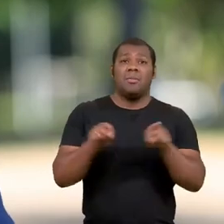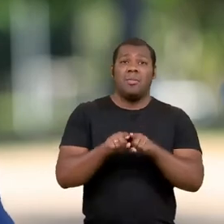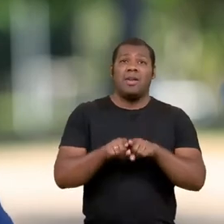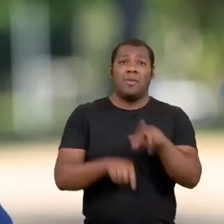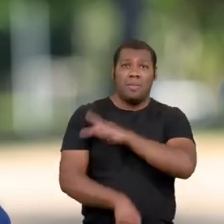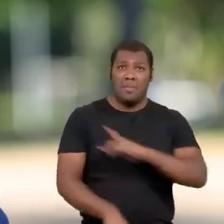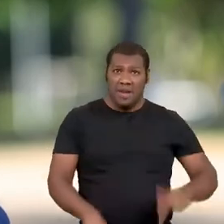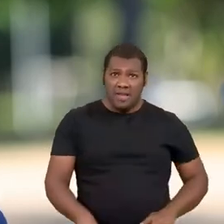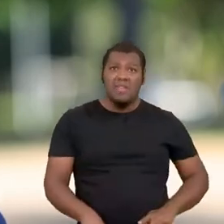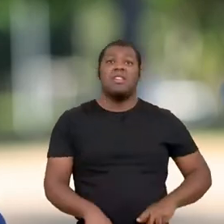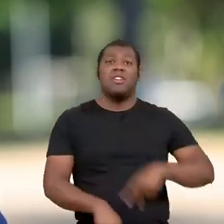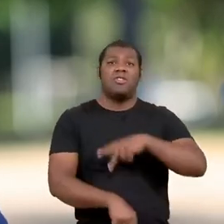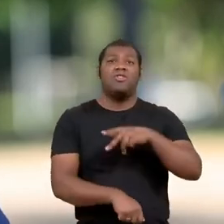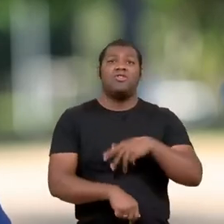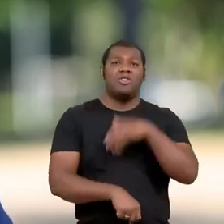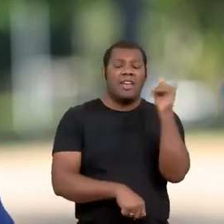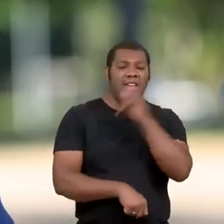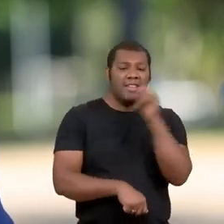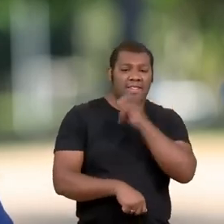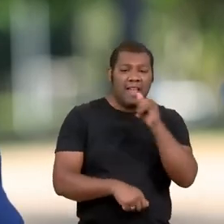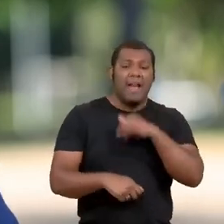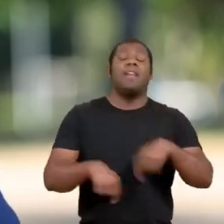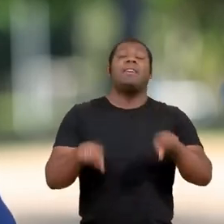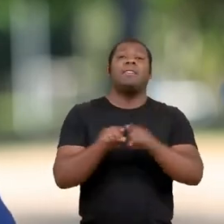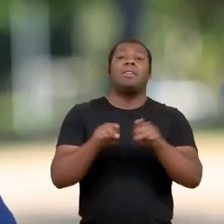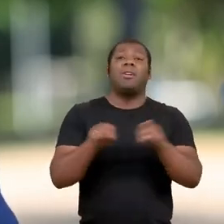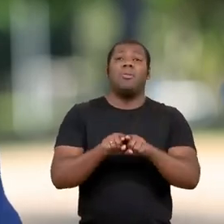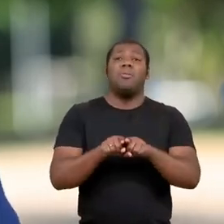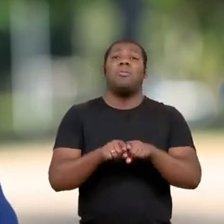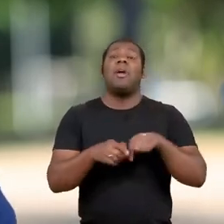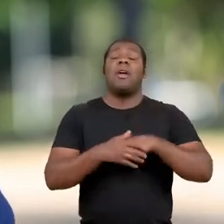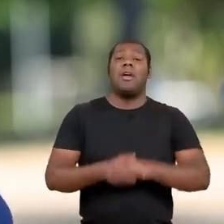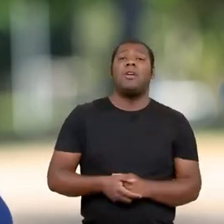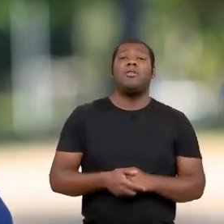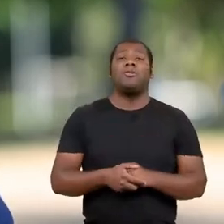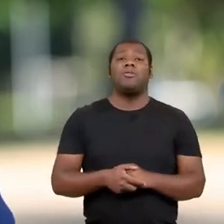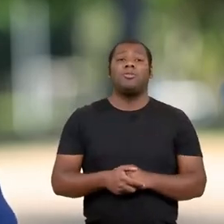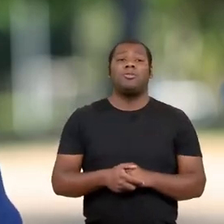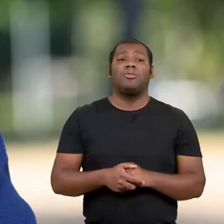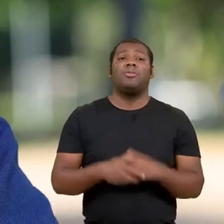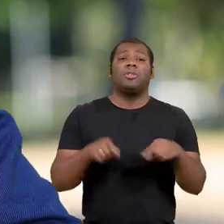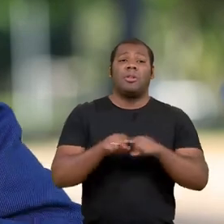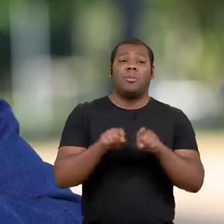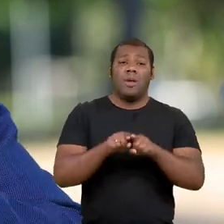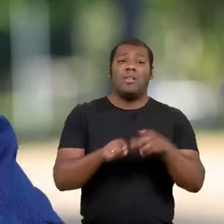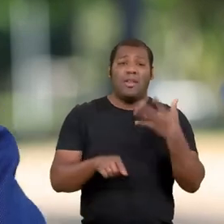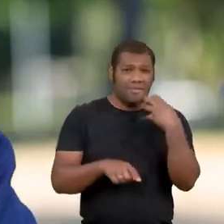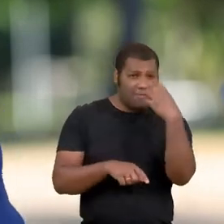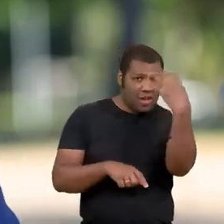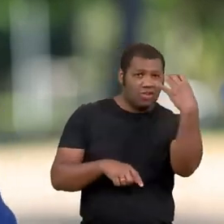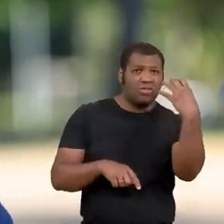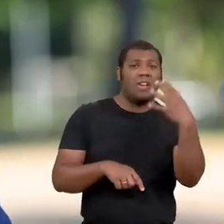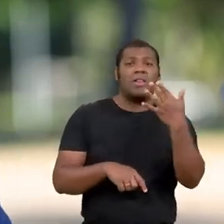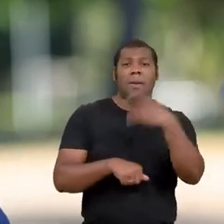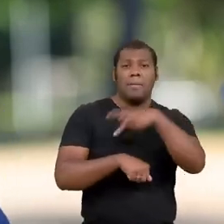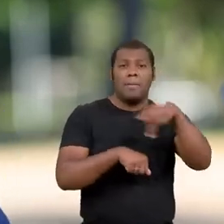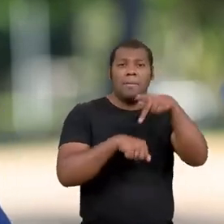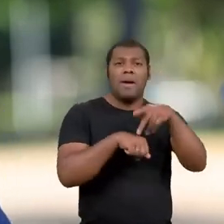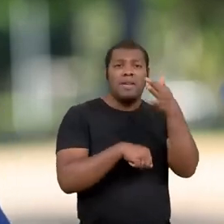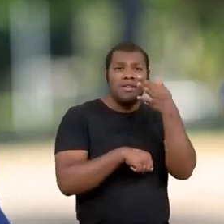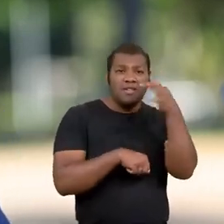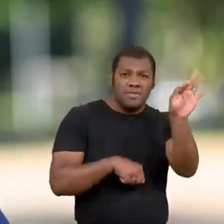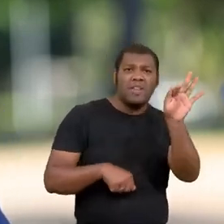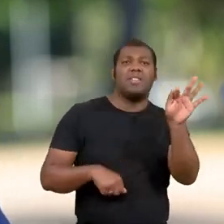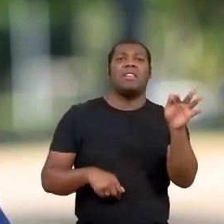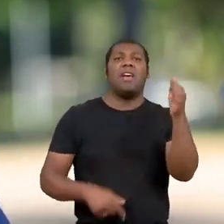onde tem vários Encontros com vários presidentes e vai ter um debate em que eu vou encerrar esse debate sobre uma nova sabe